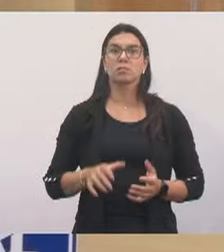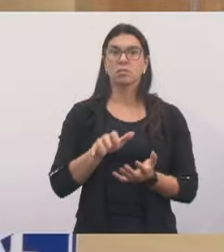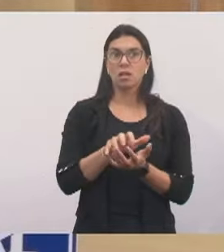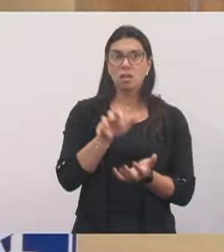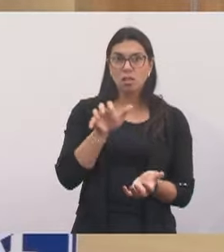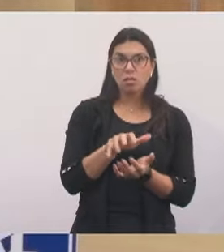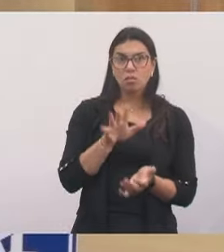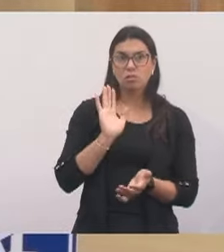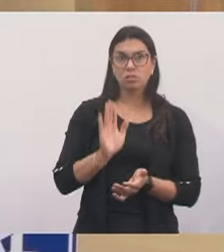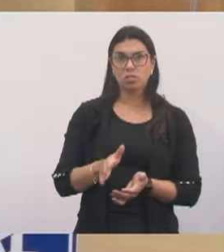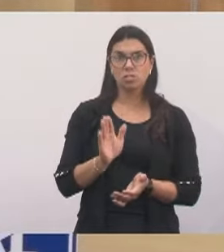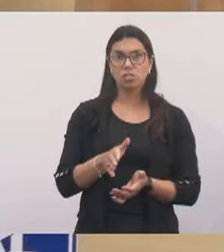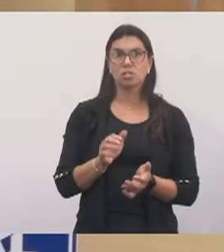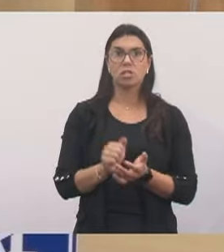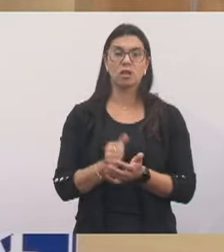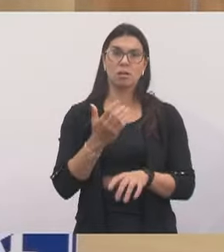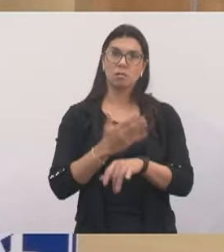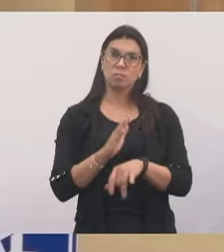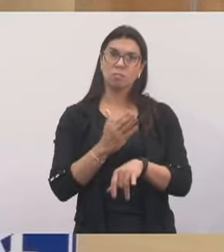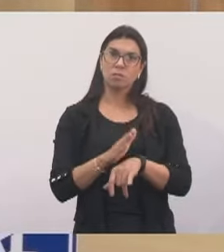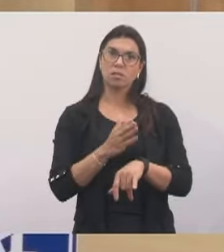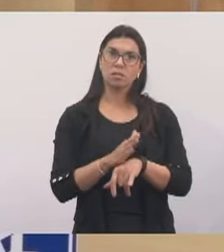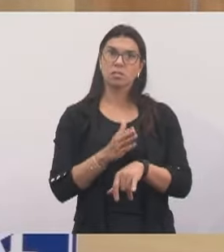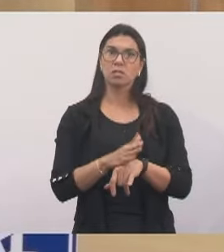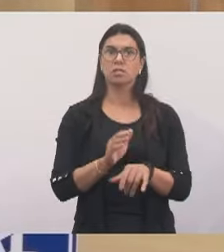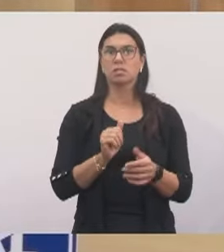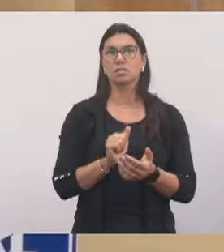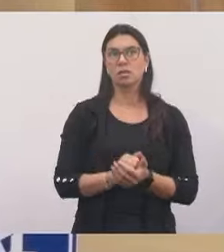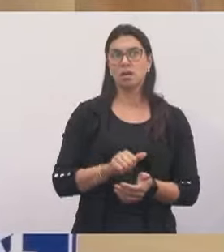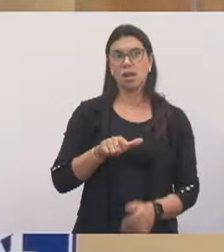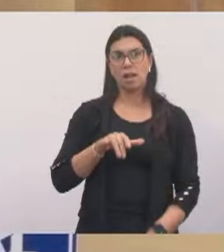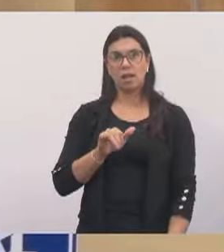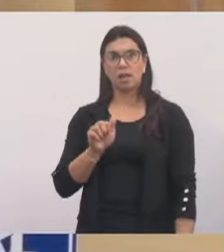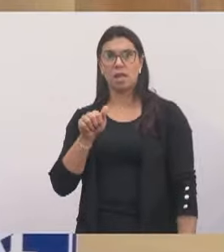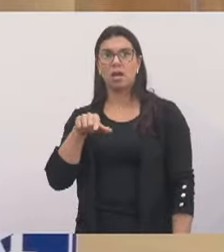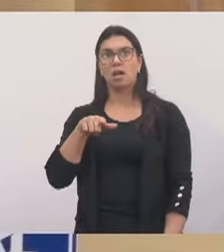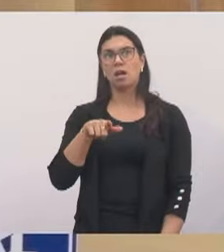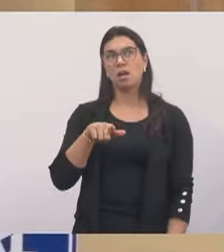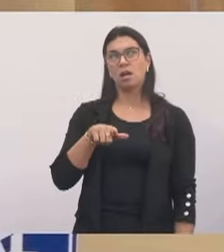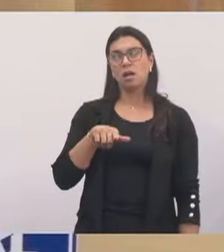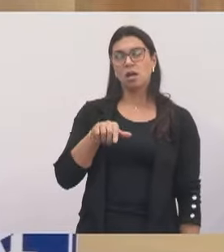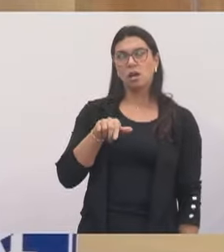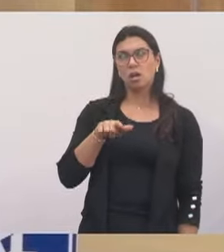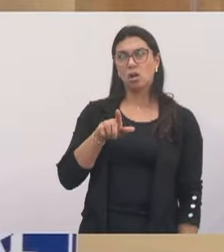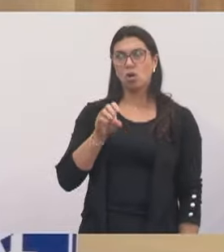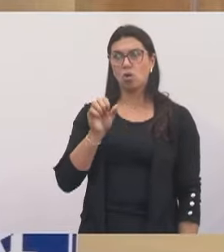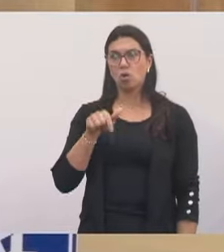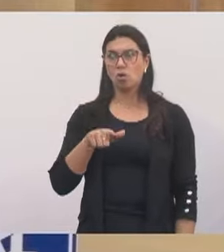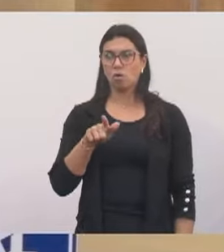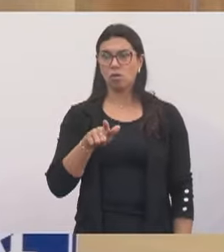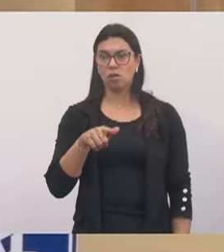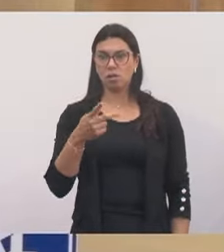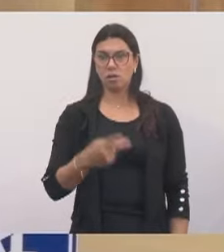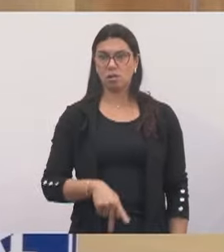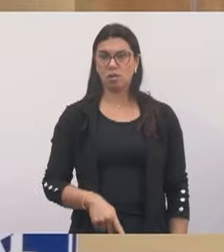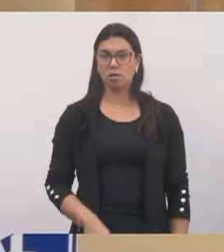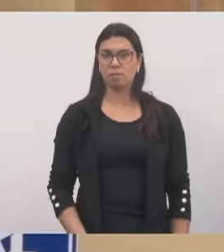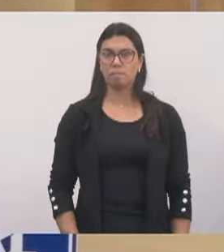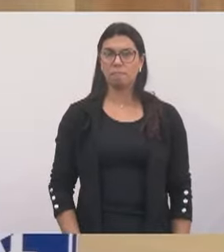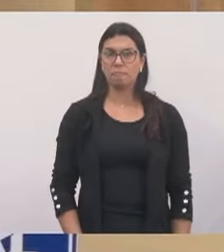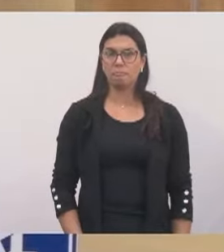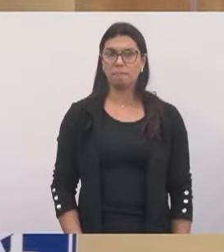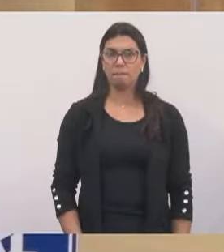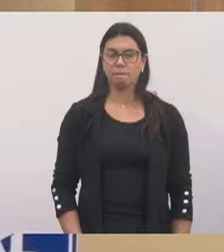já praticaram o Leancun aqui. Então, não estou falando de uma, duas... Oi? Eu não